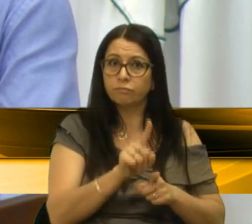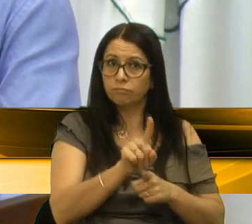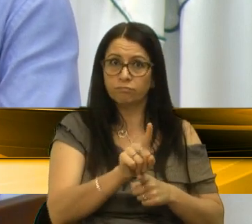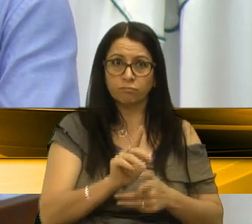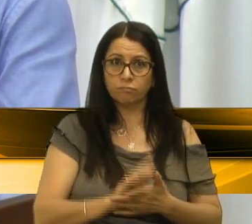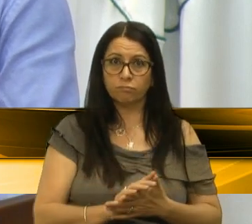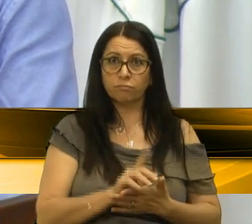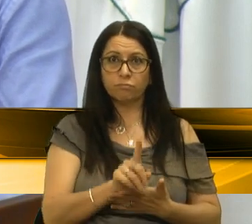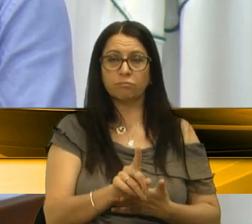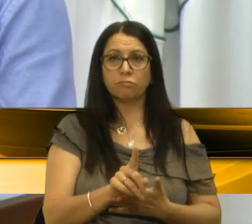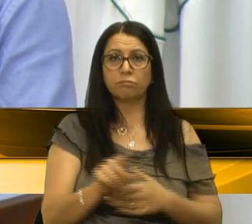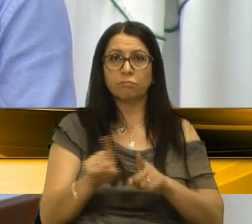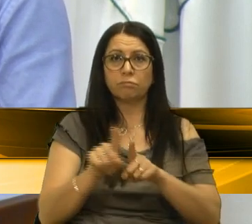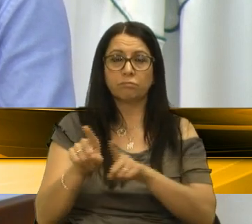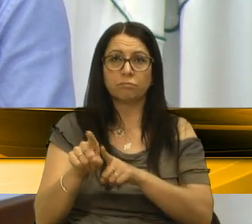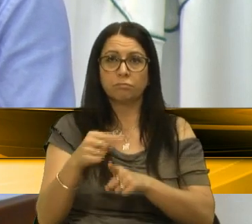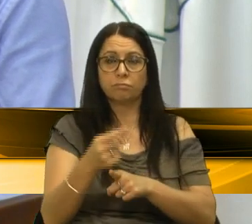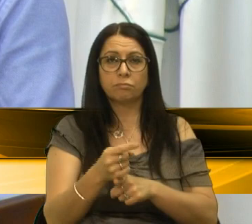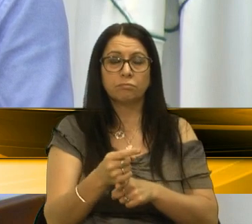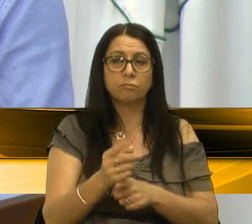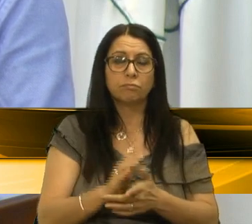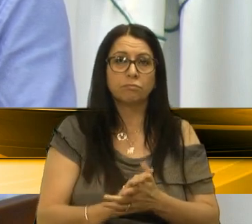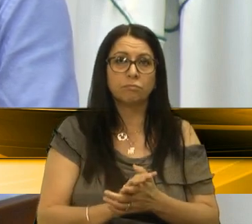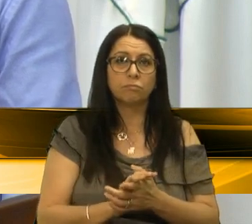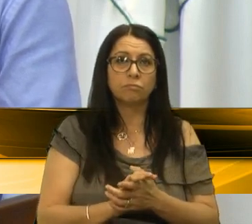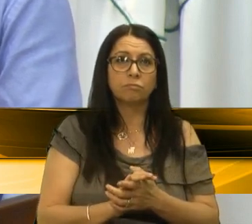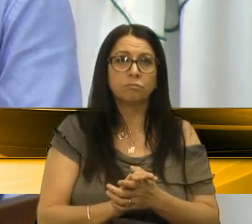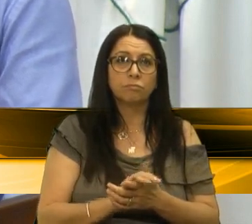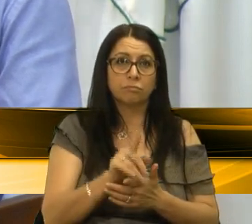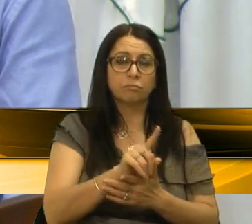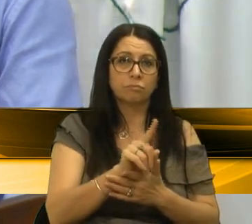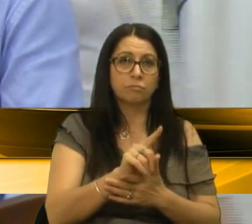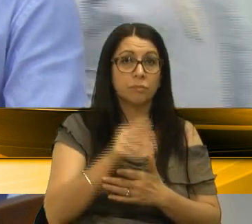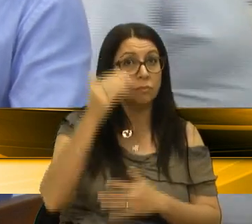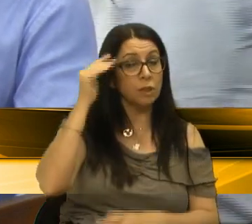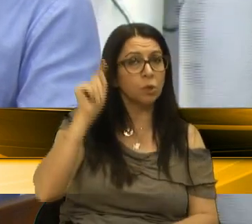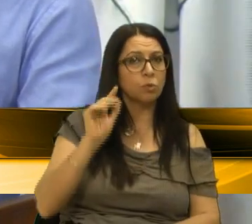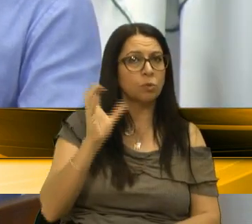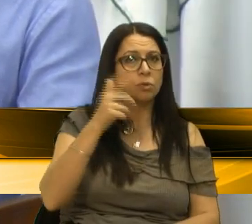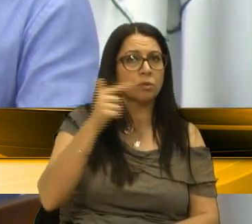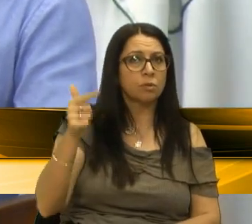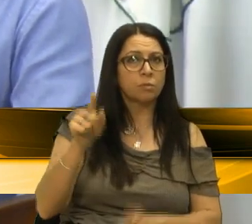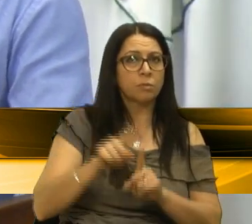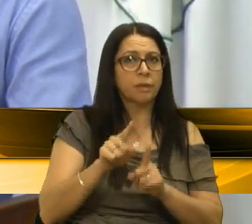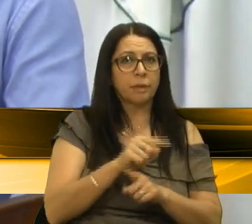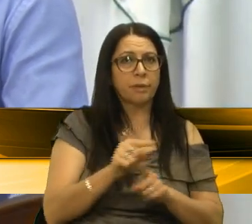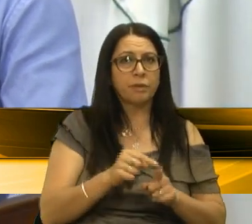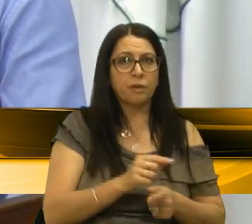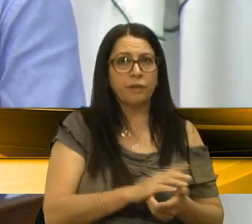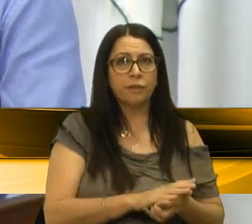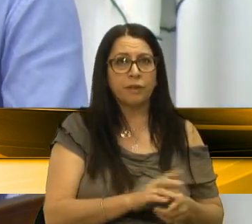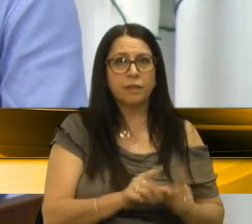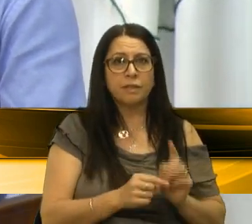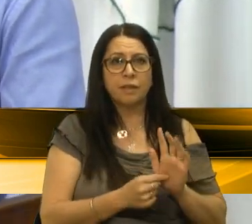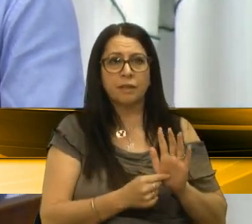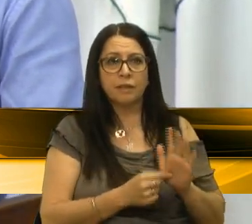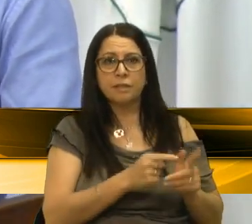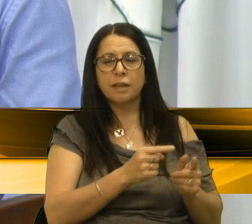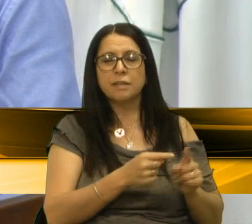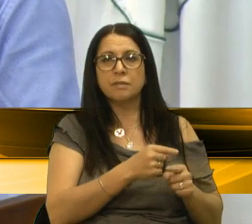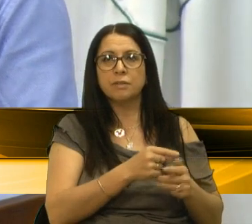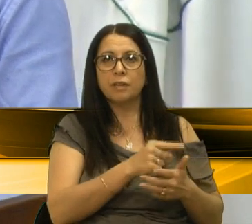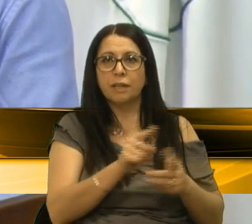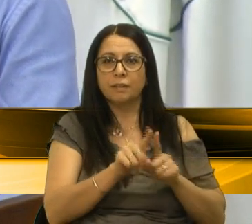nada pode, que nada acontece. E o pior é que isso está acontecendo em todos os setores da sociedade, não é em um ou